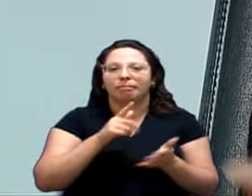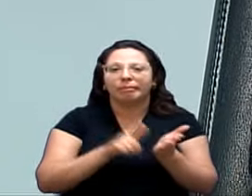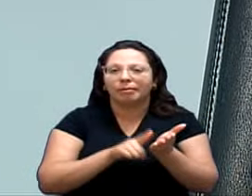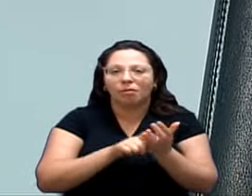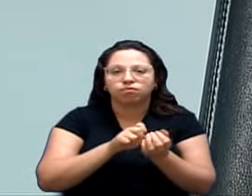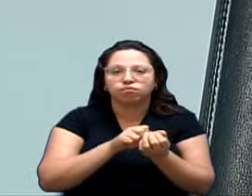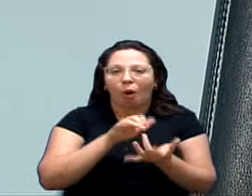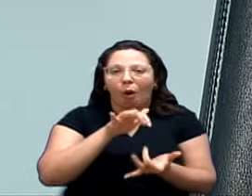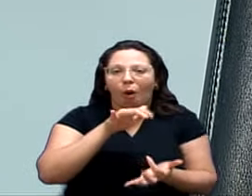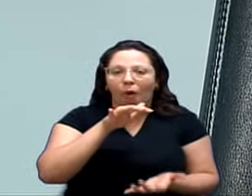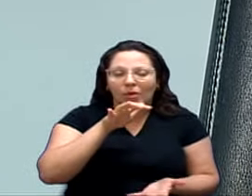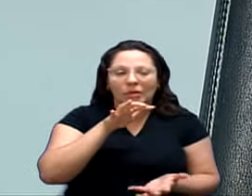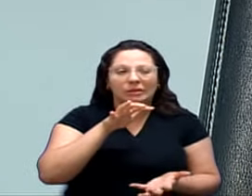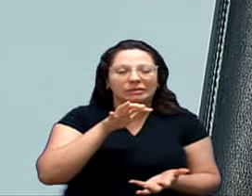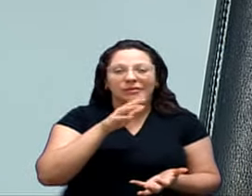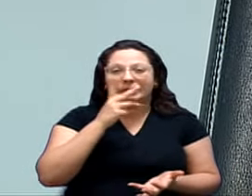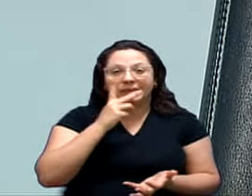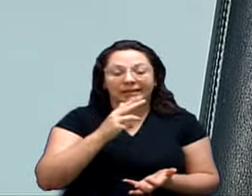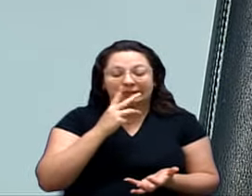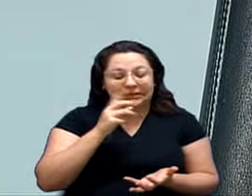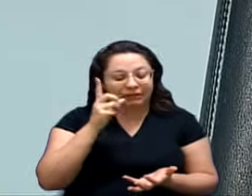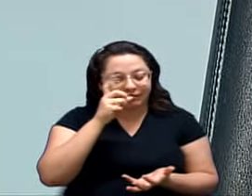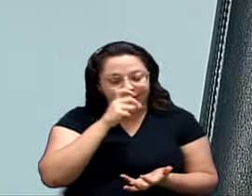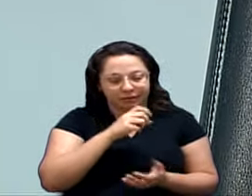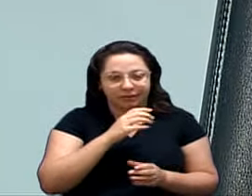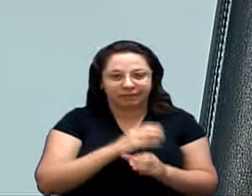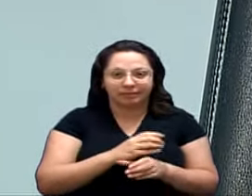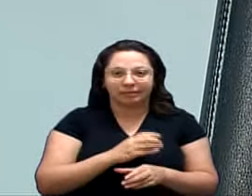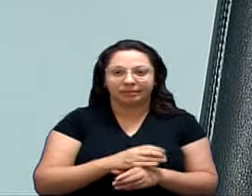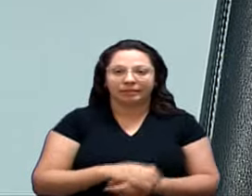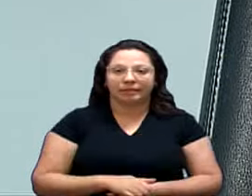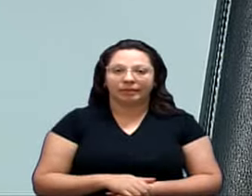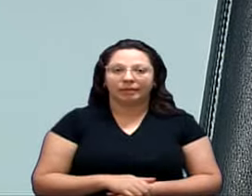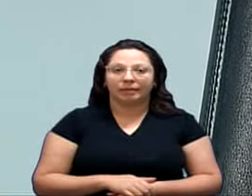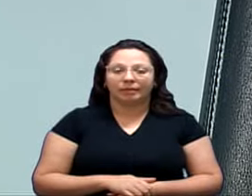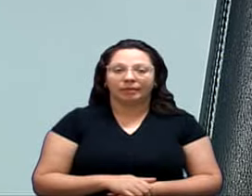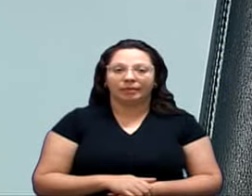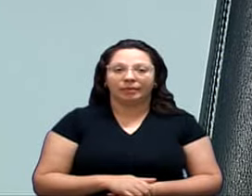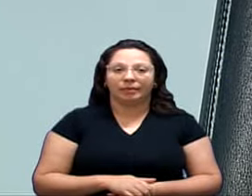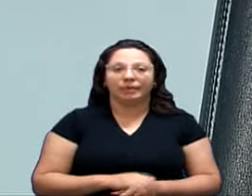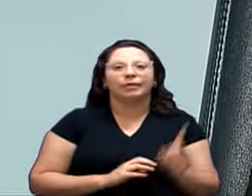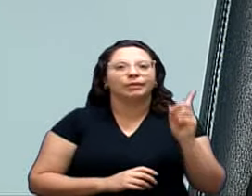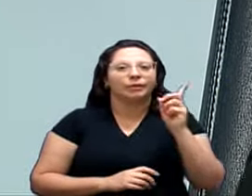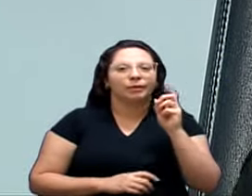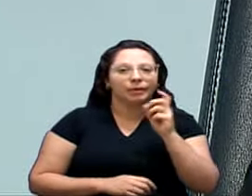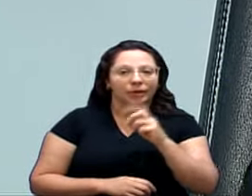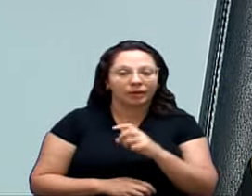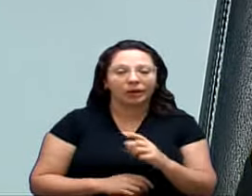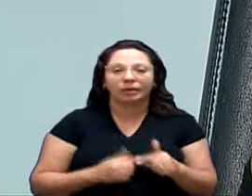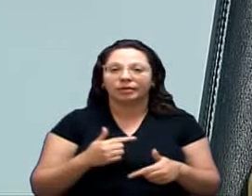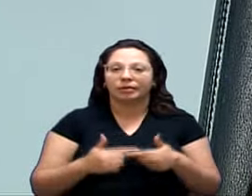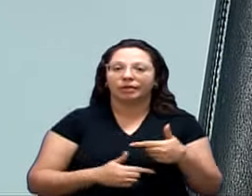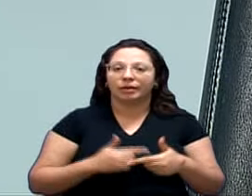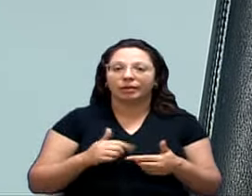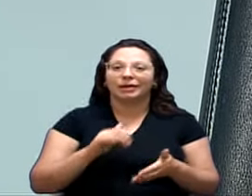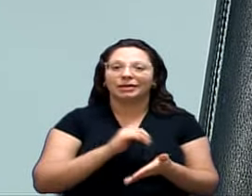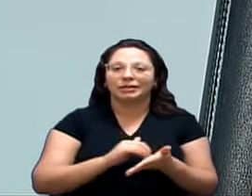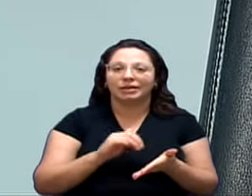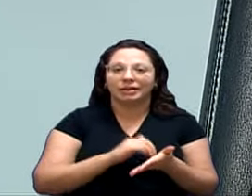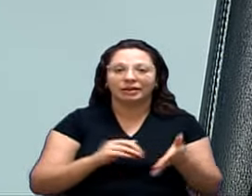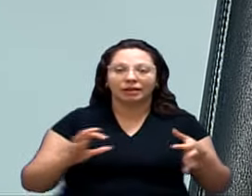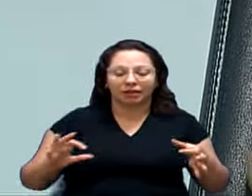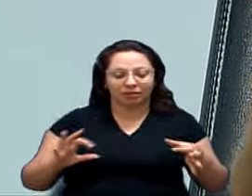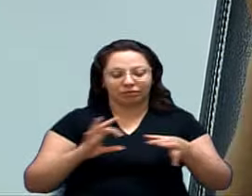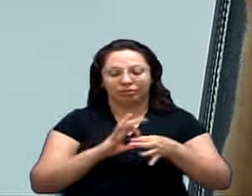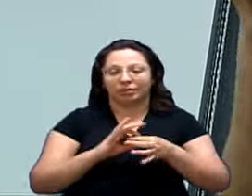todos os setores da prefeitura a dificuldade do trabalho conjunto entre a secretarias que